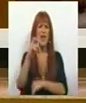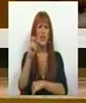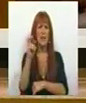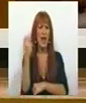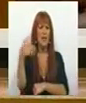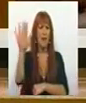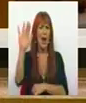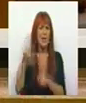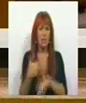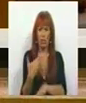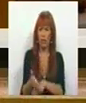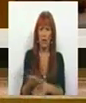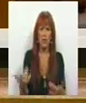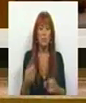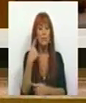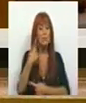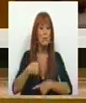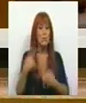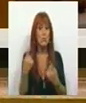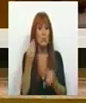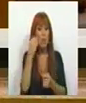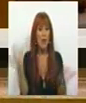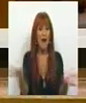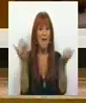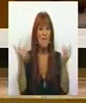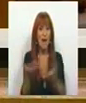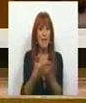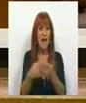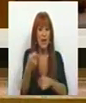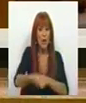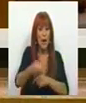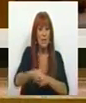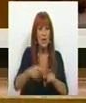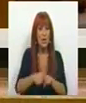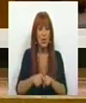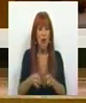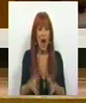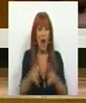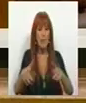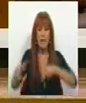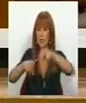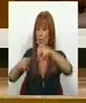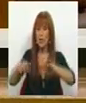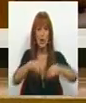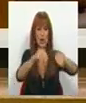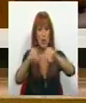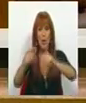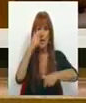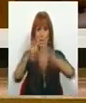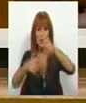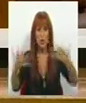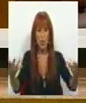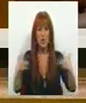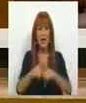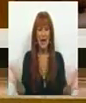30 anos de atraso, que se traduziu na dinamização do mercado de arrendamento, no aumento da mobilidade territorial dos